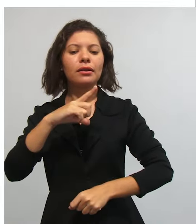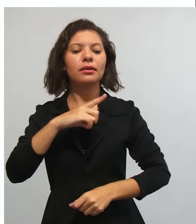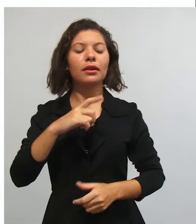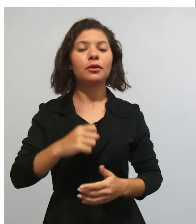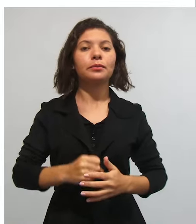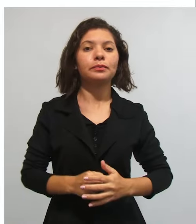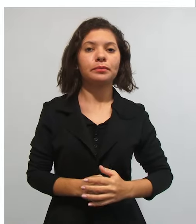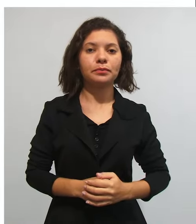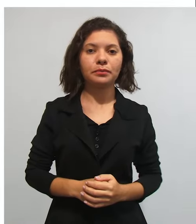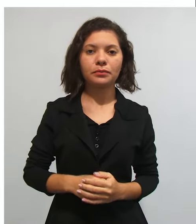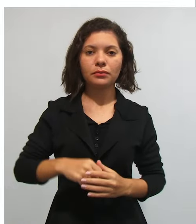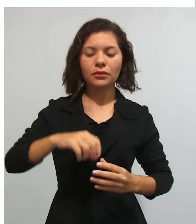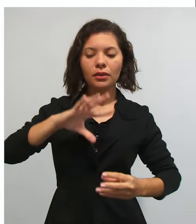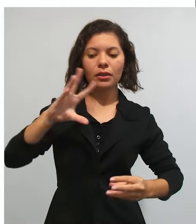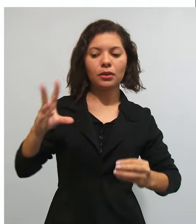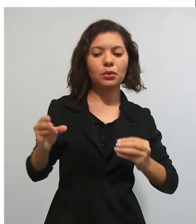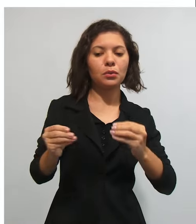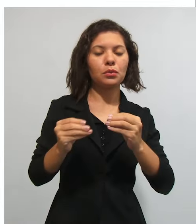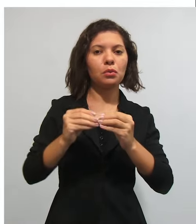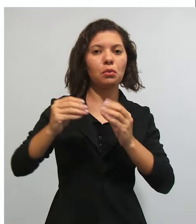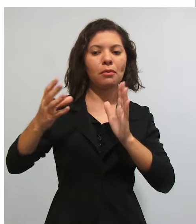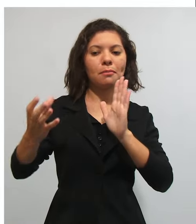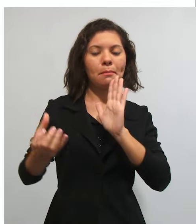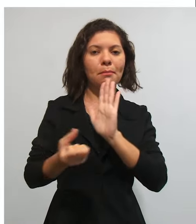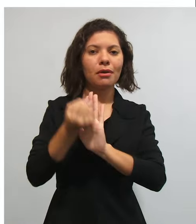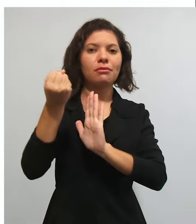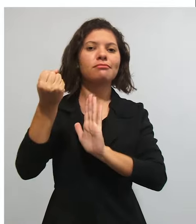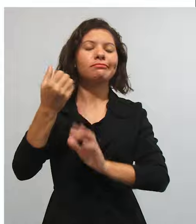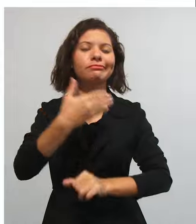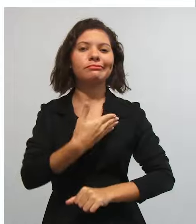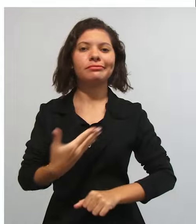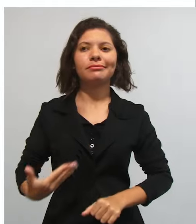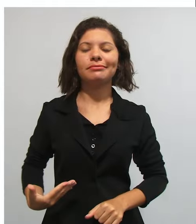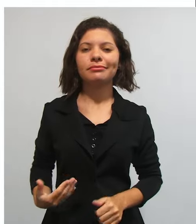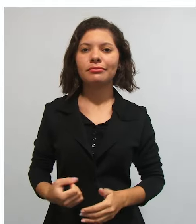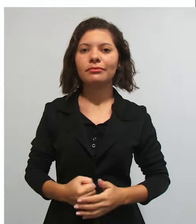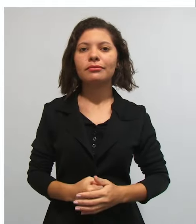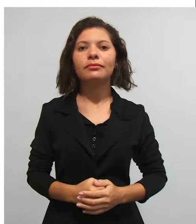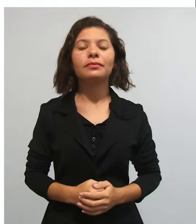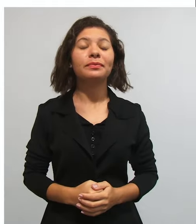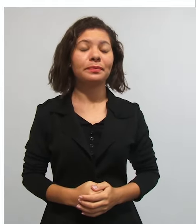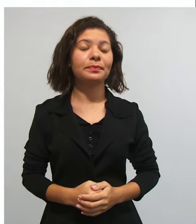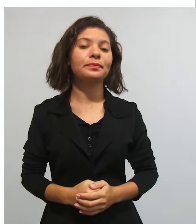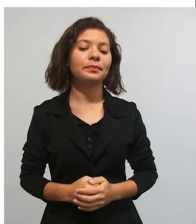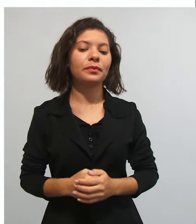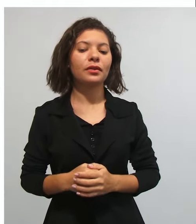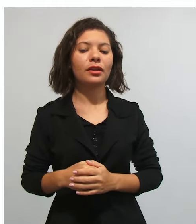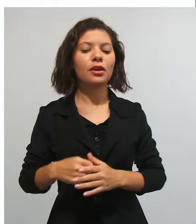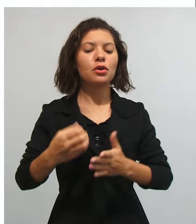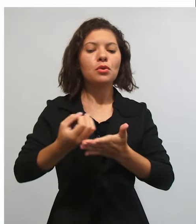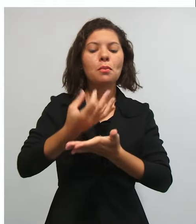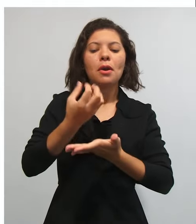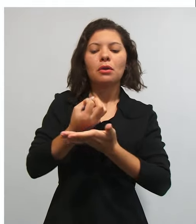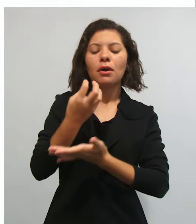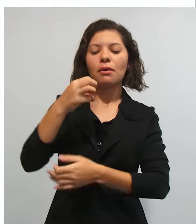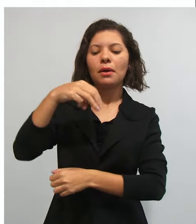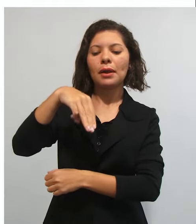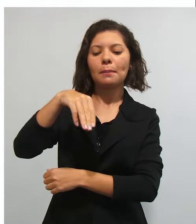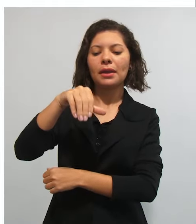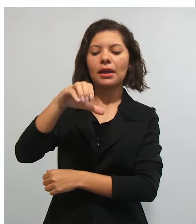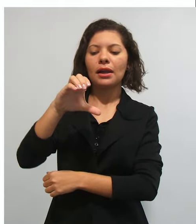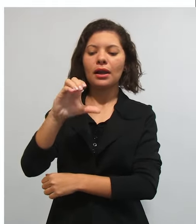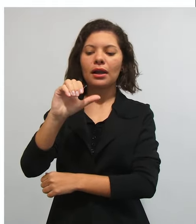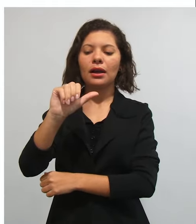definitivamente o patrimônio público. Bom, e conforme o MCASP, MCASP